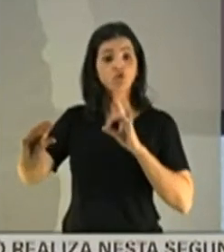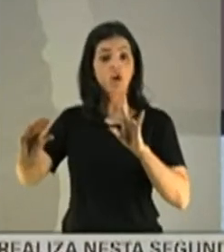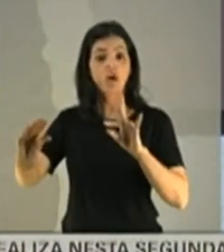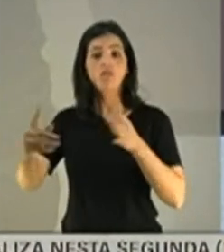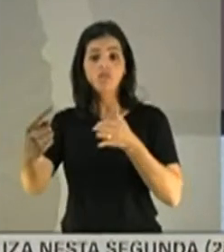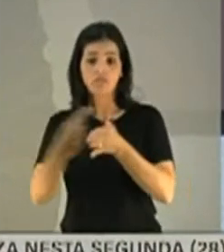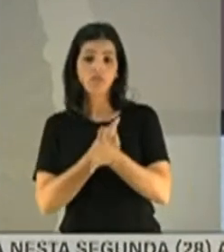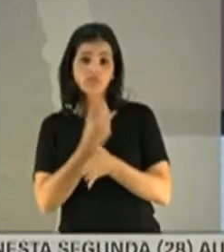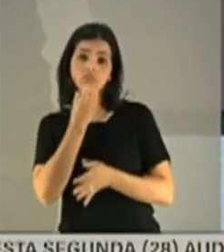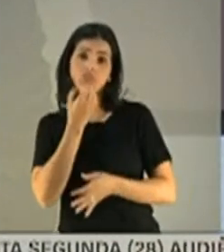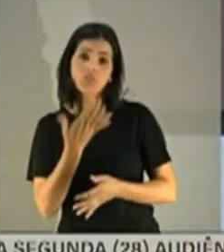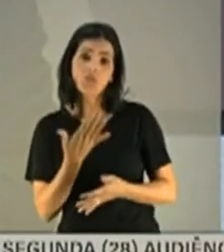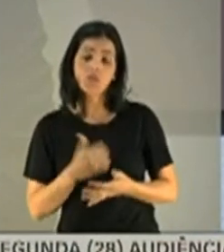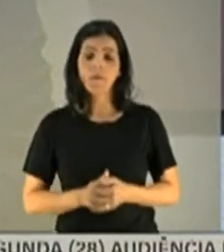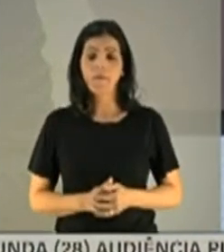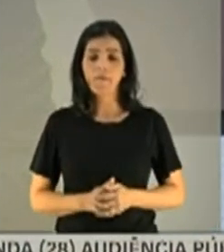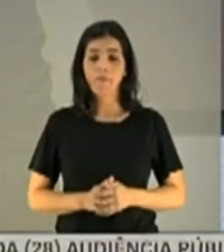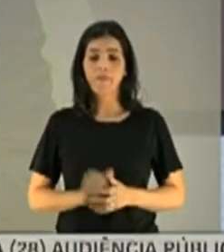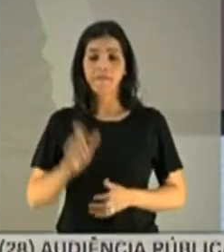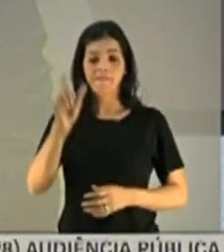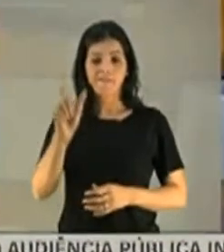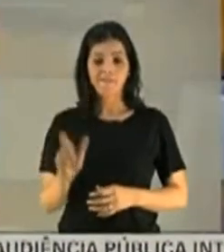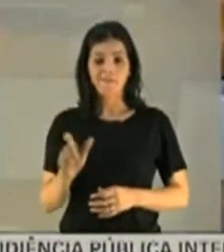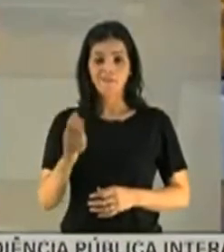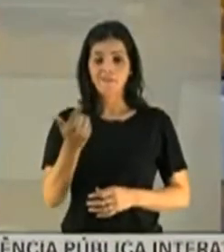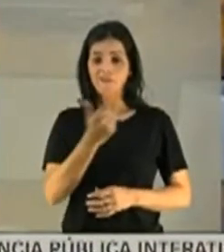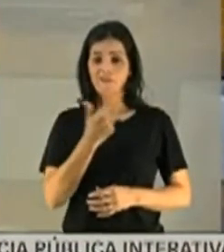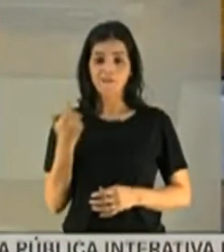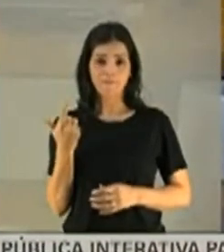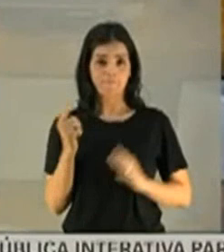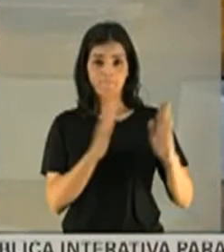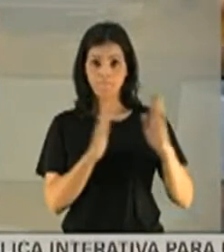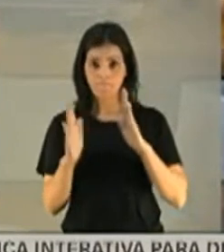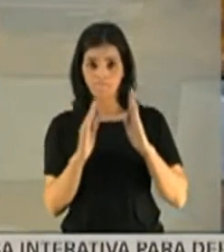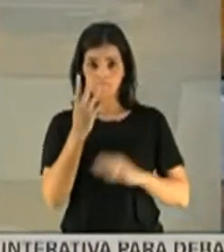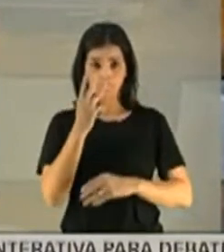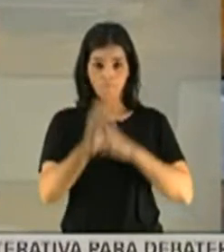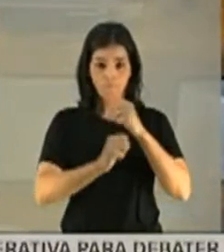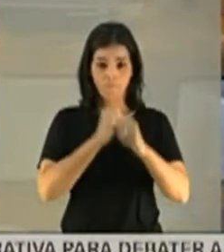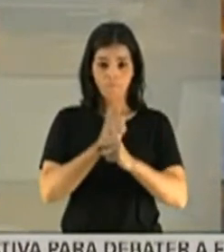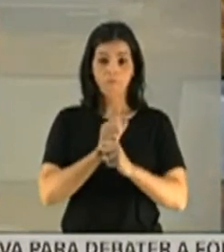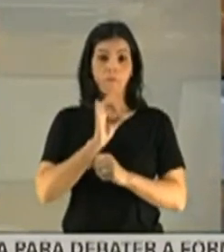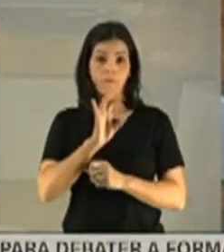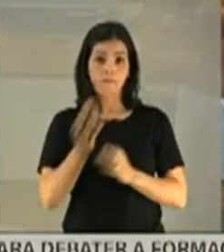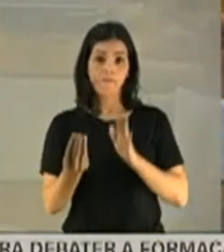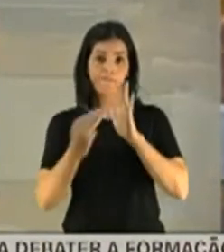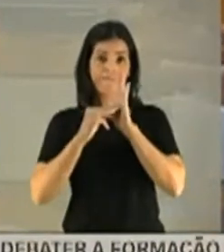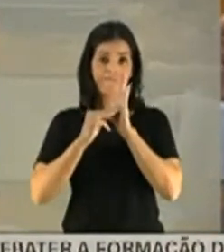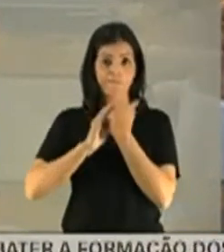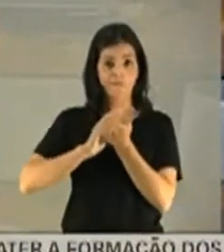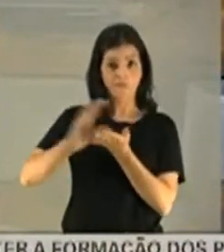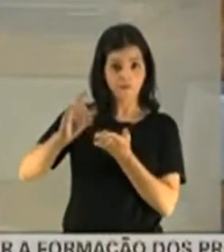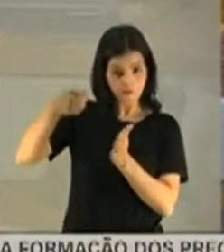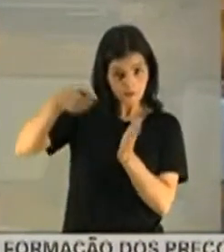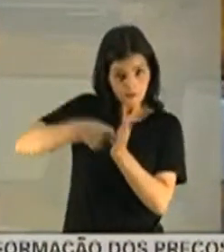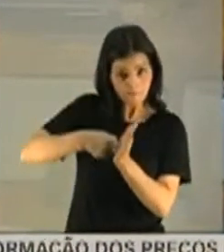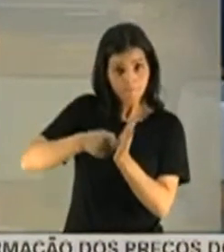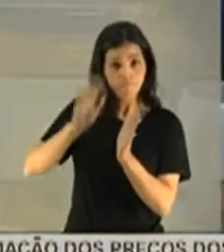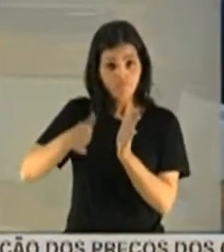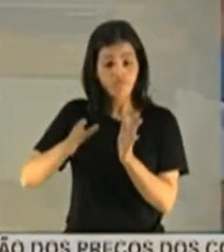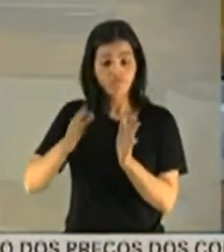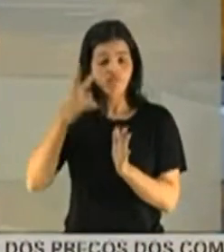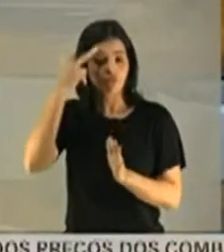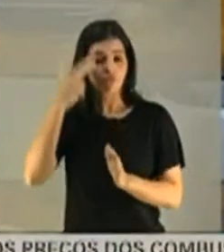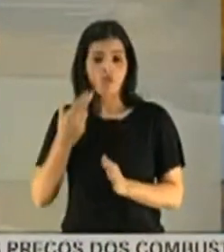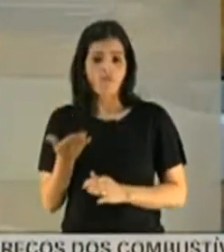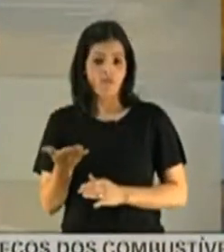feita a pergunta. Perfeito. Então o senhor não teve, durante esses 3 anos de mandato, apenas emendas impositivas às constitucionais. Tive algumas